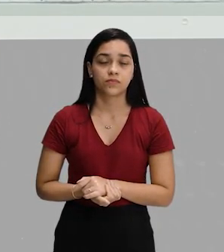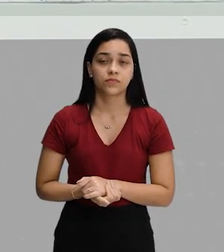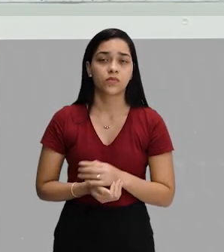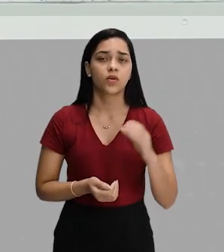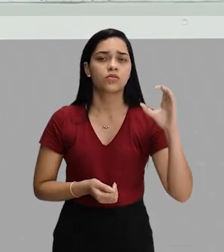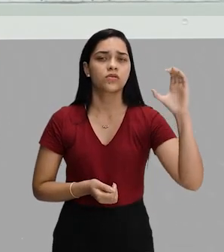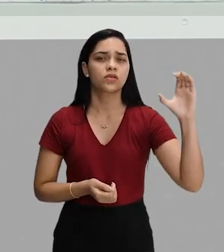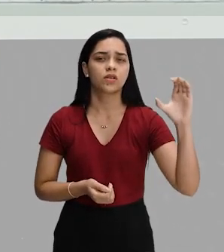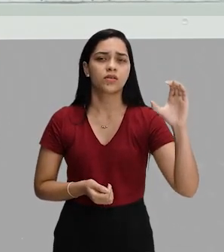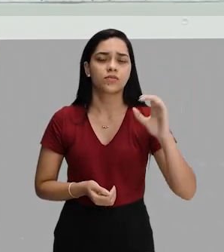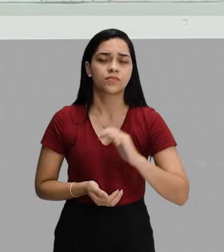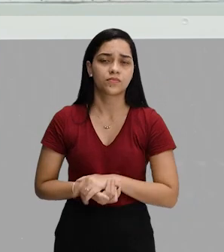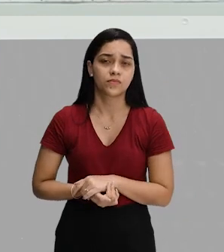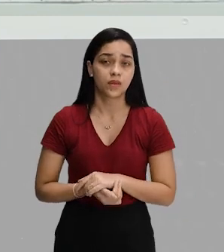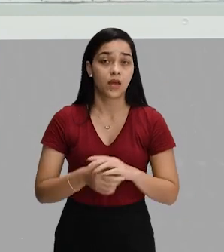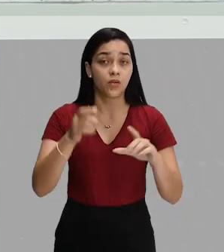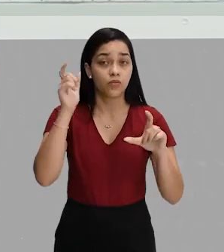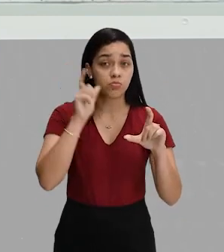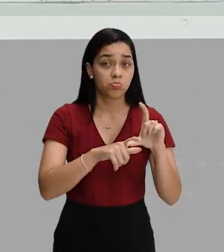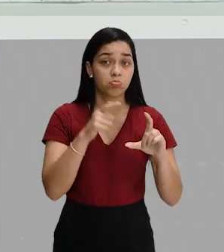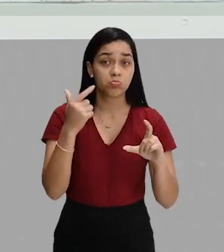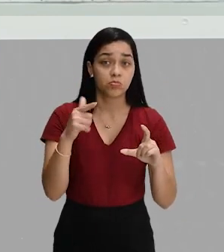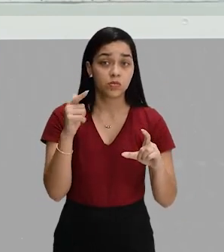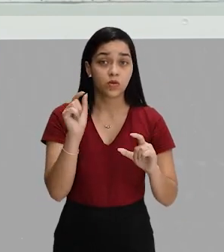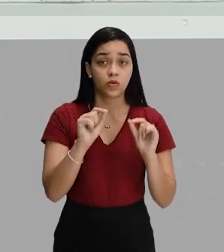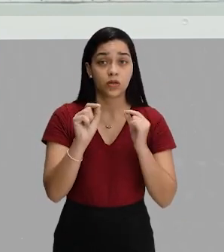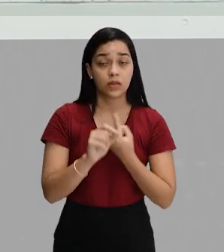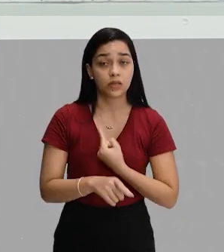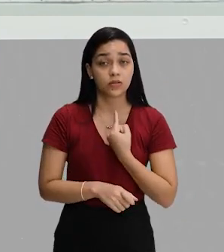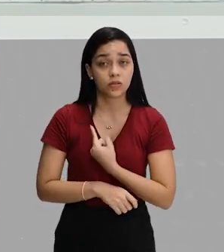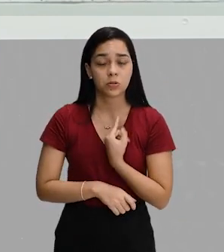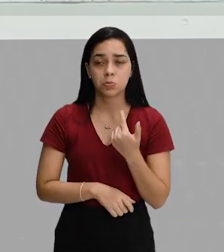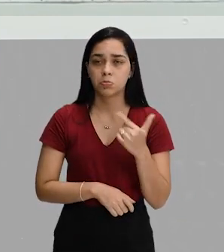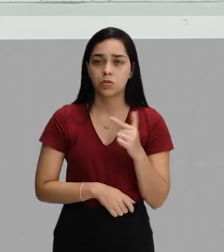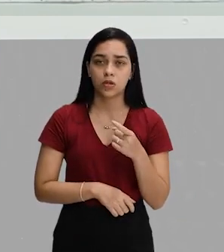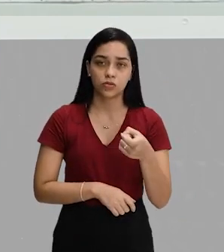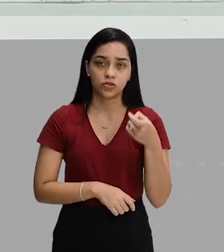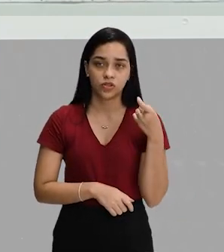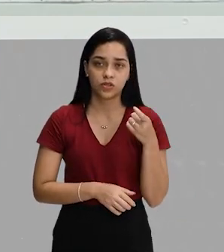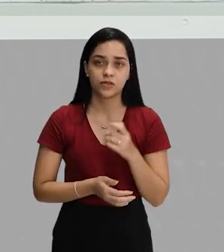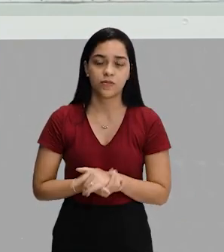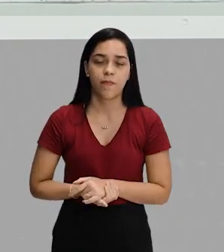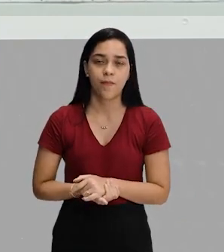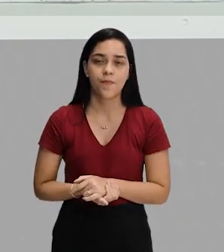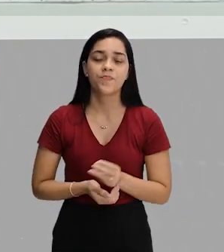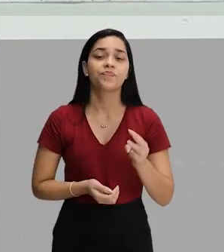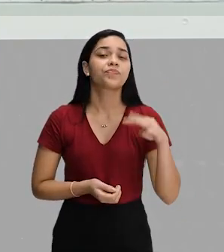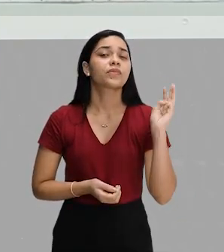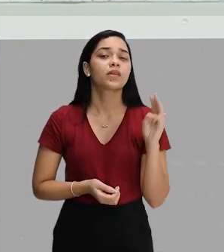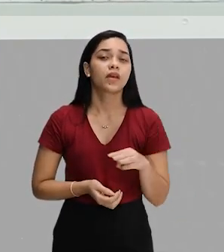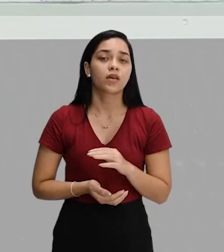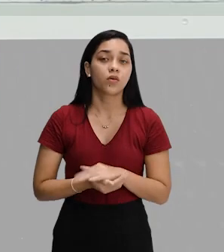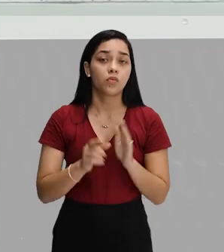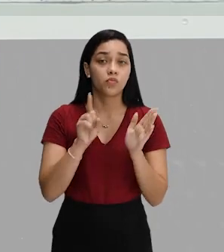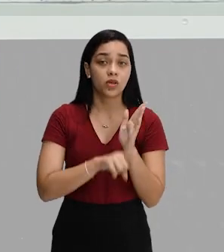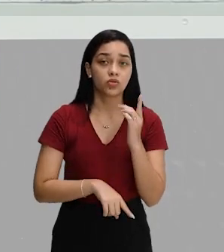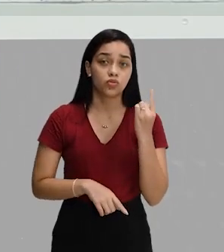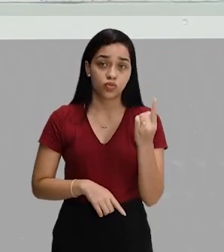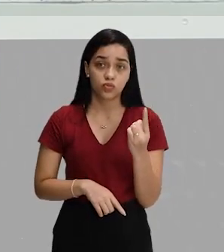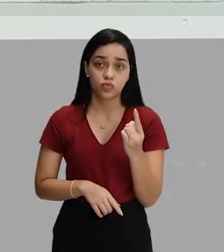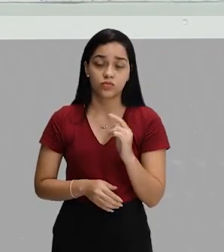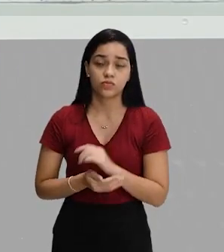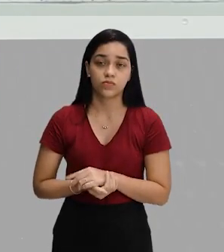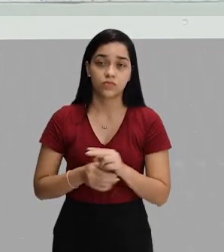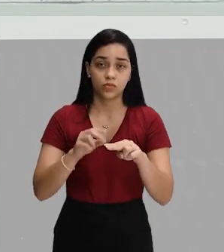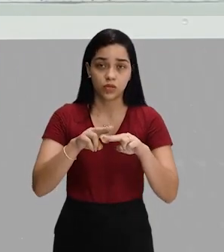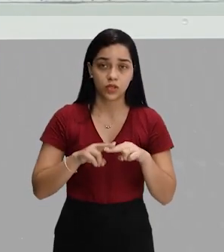Coeficiente C é o termo independente. É o cara que está sozinho, sem o x. Então, quem é esse cara? Menos 1. Logo,